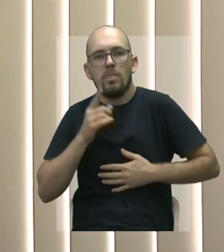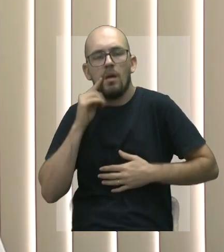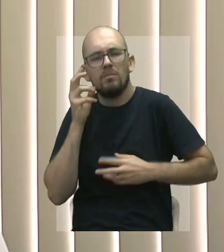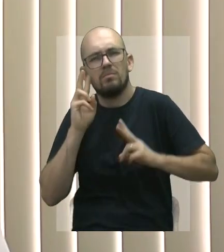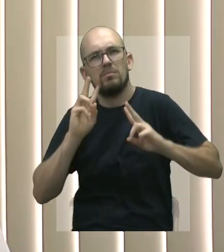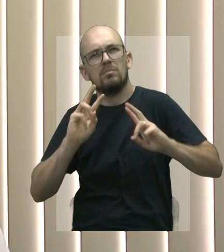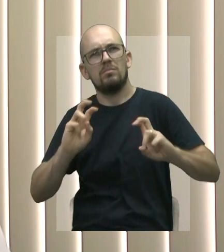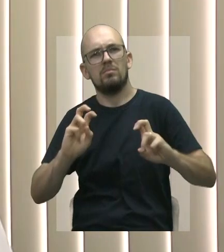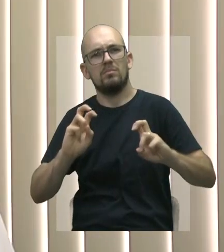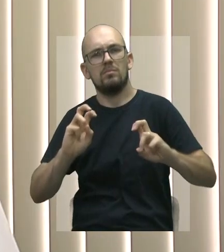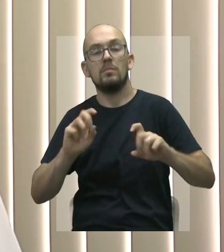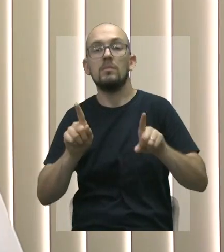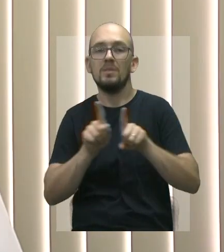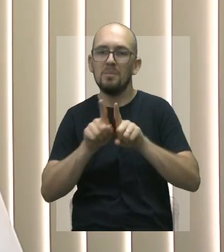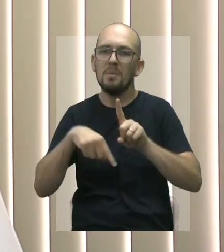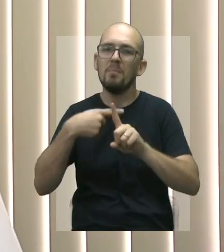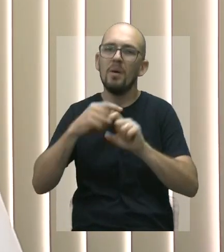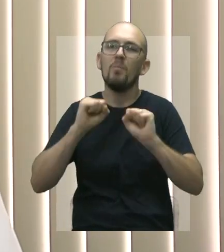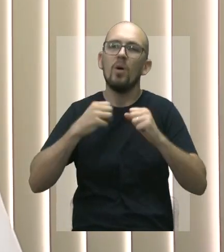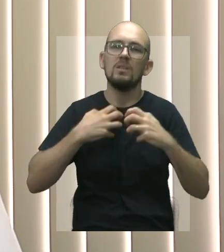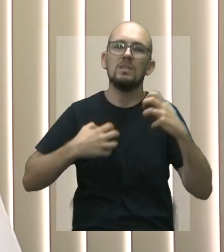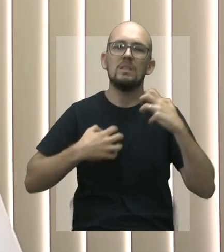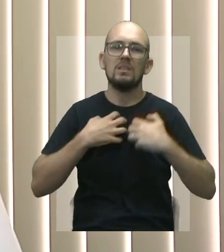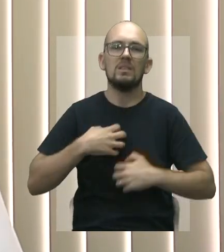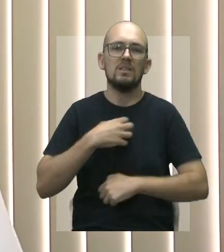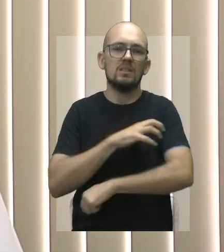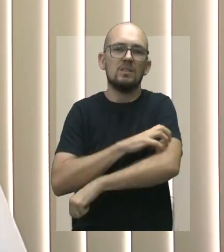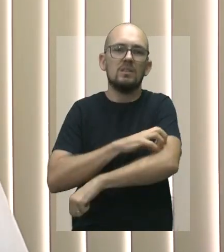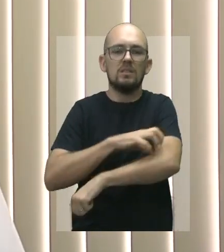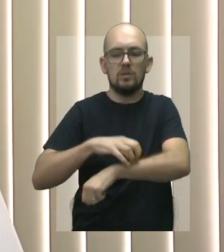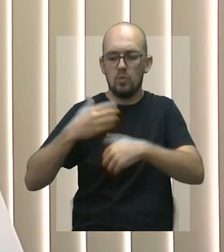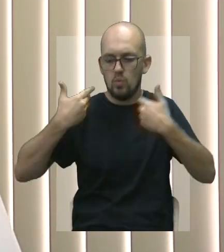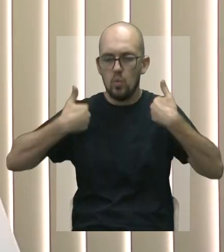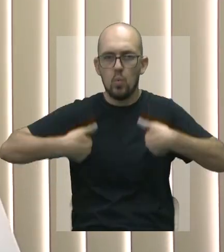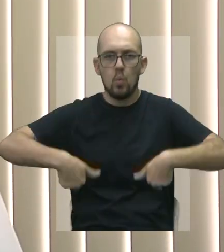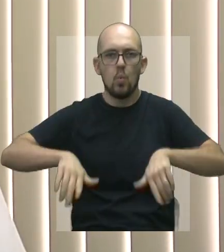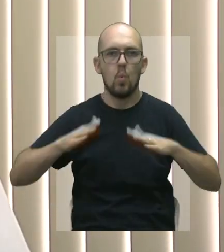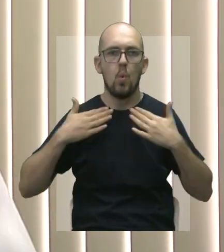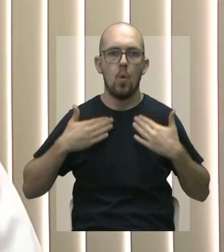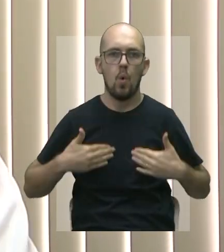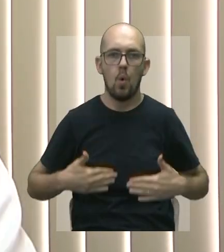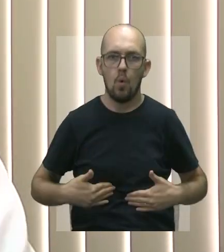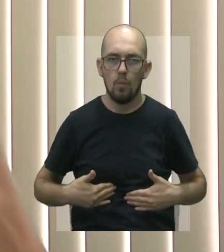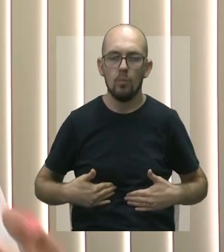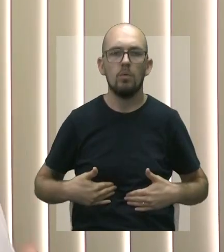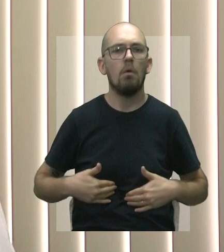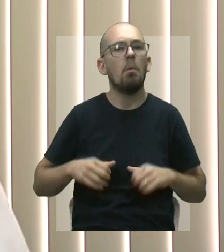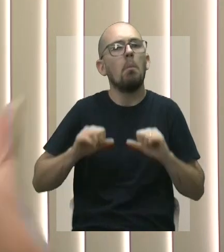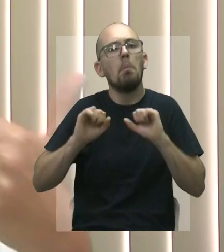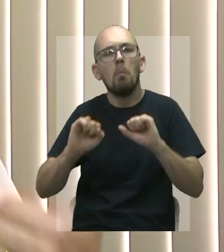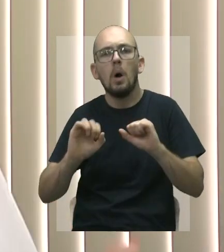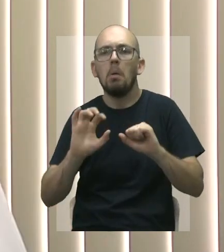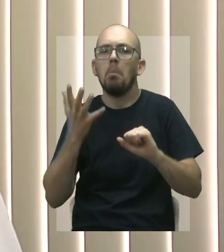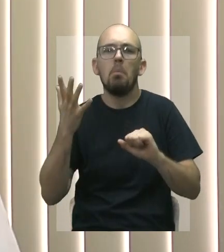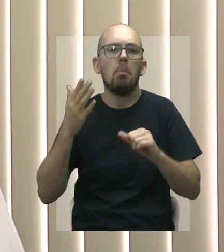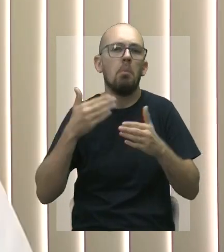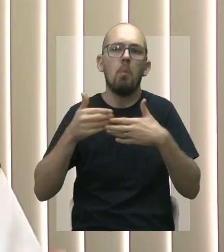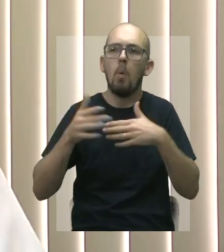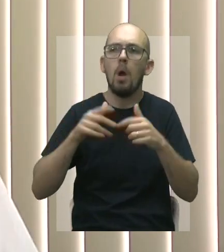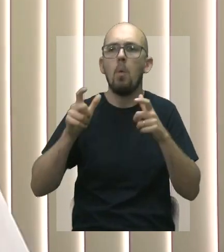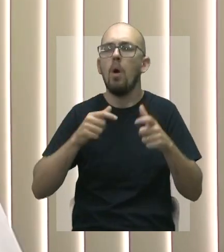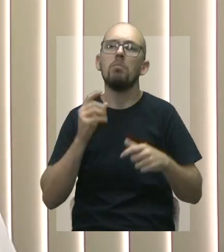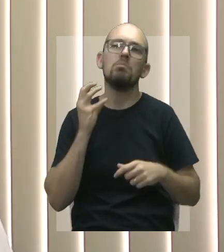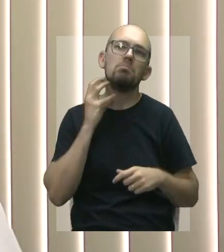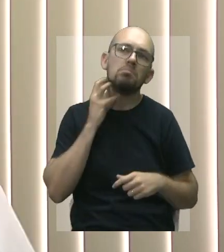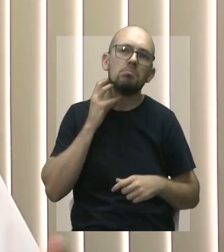estar associado com coceiras pelo corpo também. Ele pode acometer qualquer linfonodo, região do pescoço,